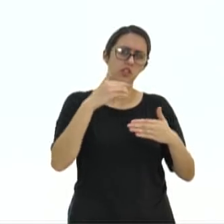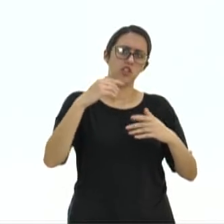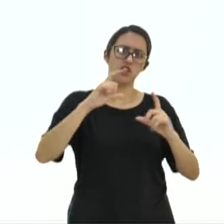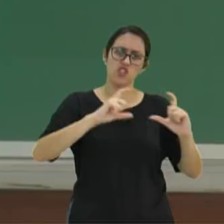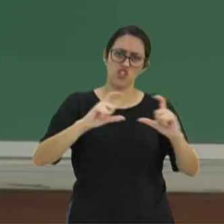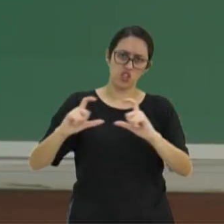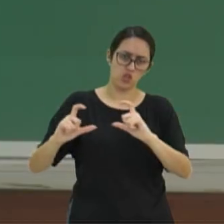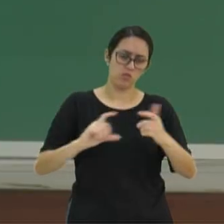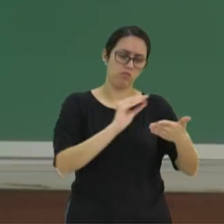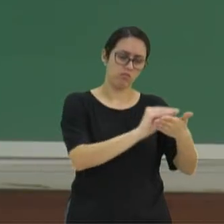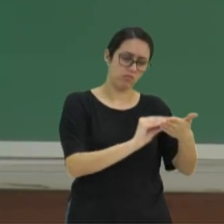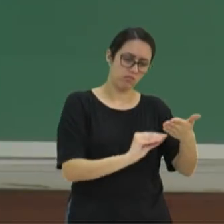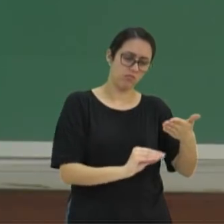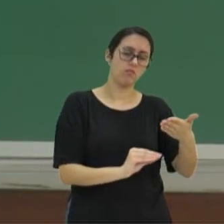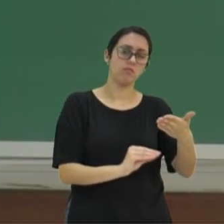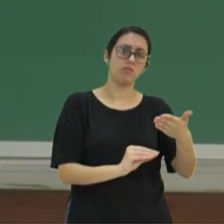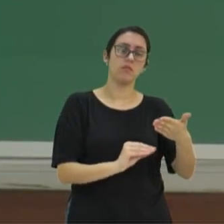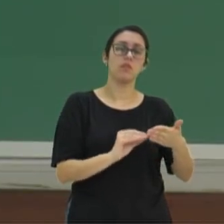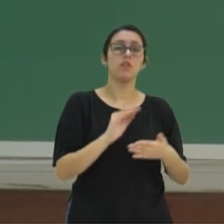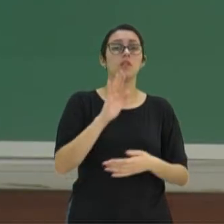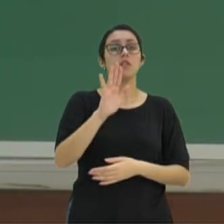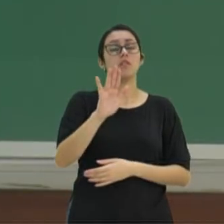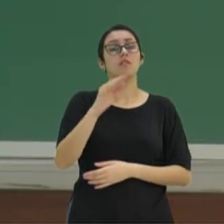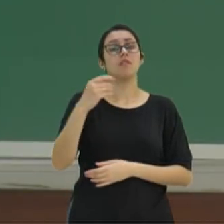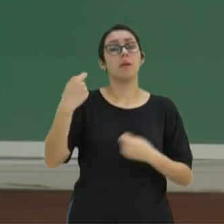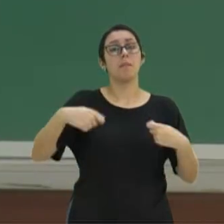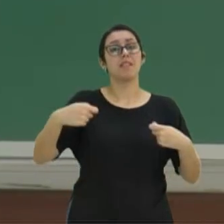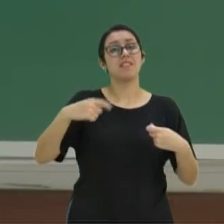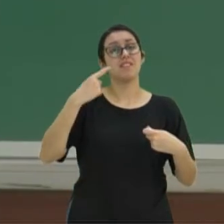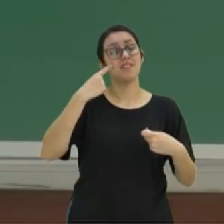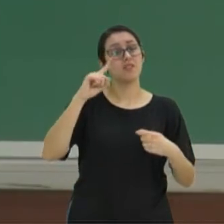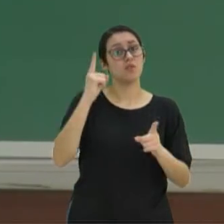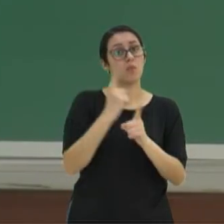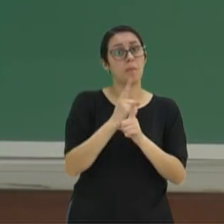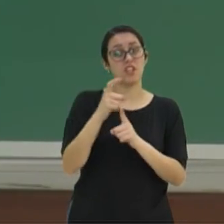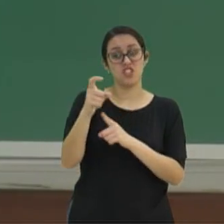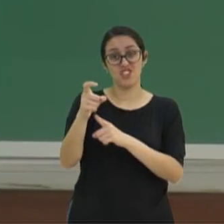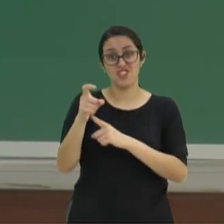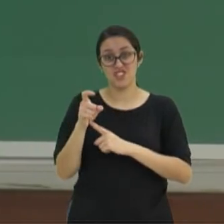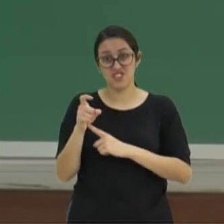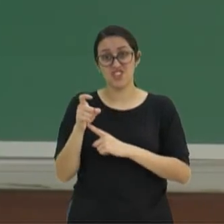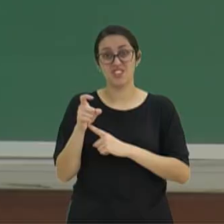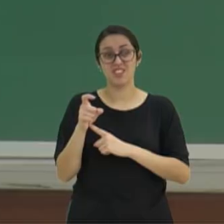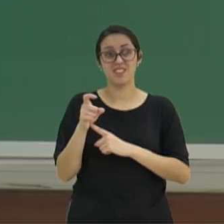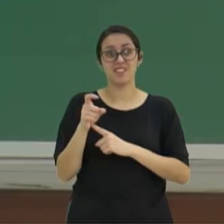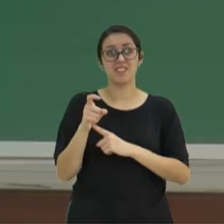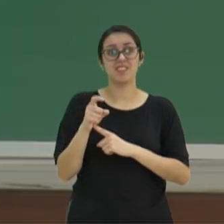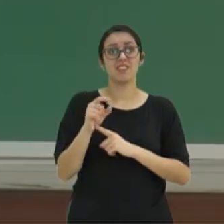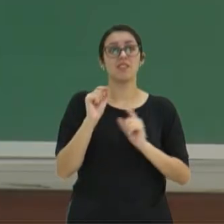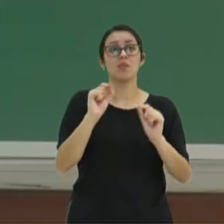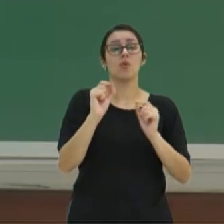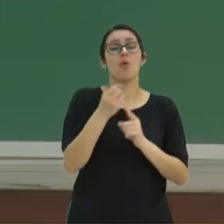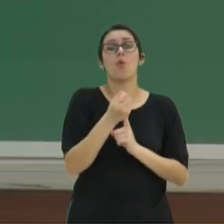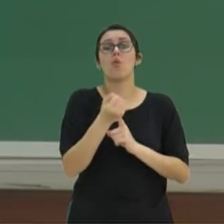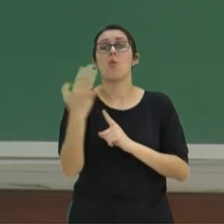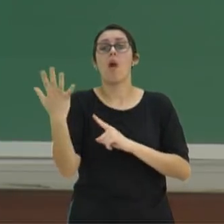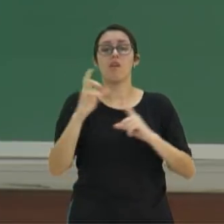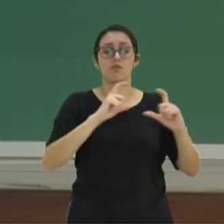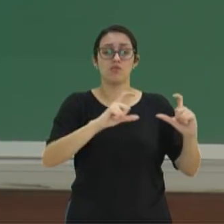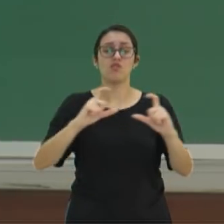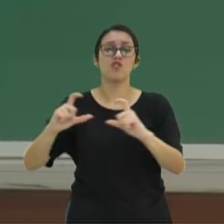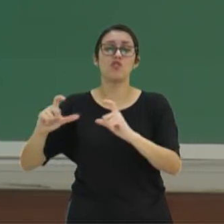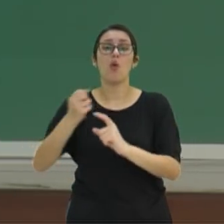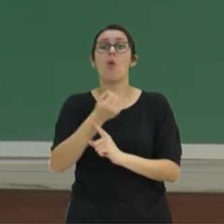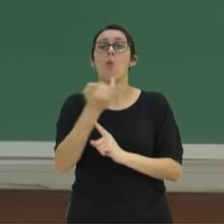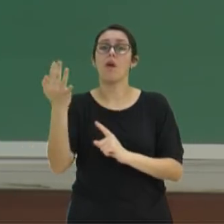muro. E o que eu quero descobrir? Quem é meu X? É a quantidade de tijolos. Eu sei que eu vou precisar de mais tijolos. Será